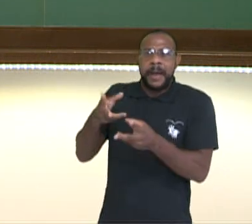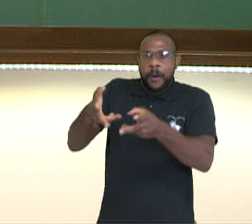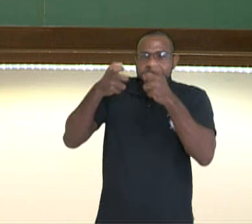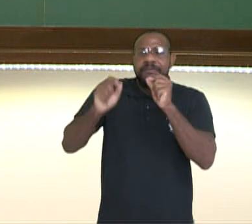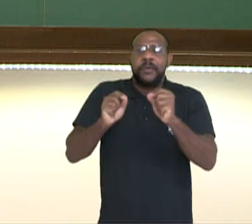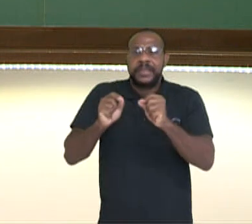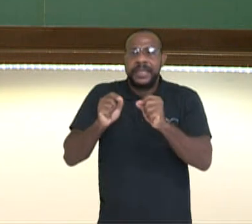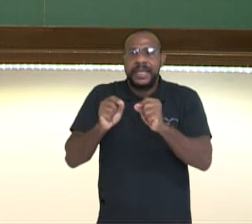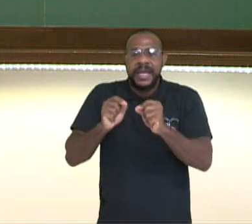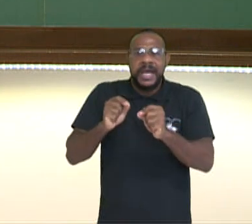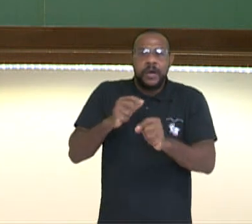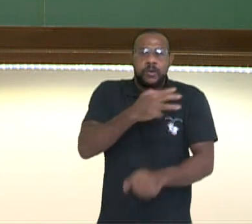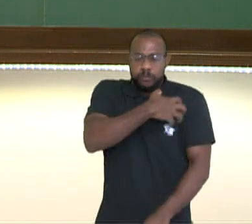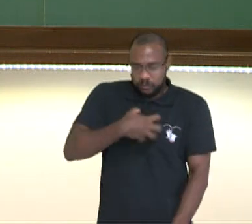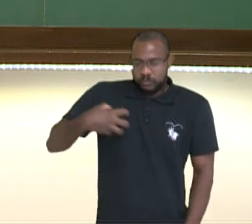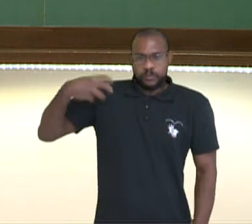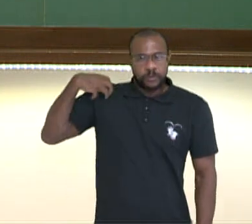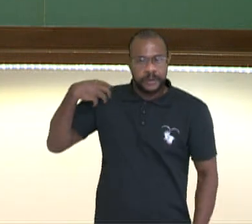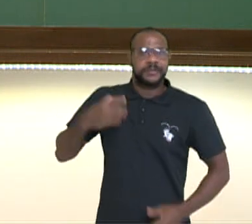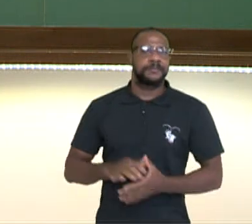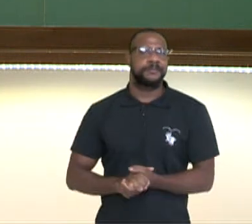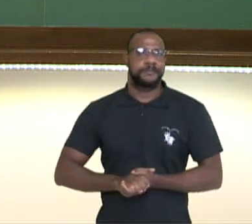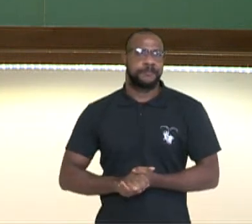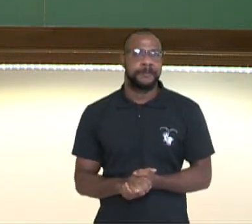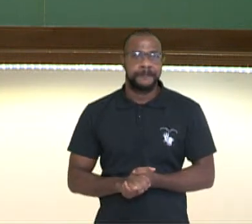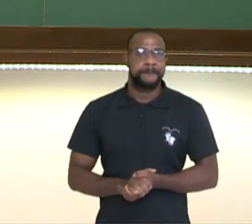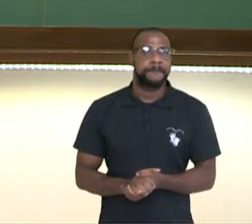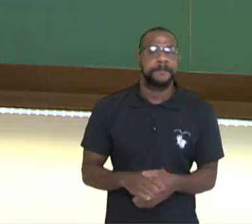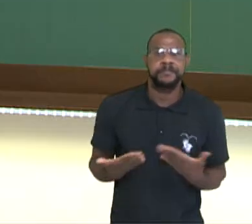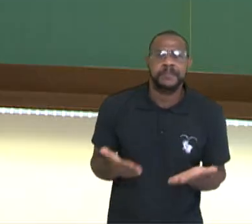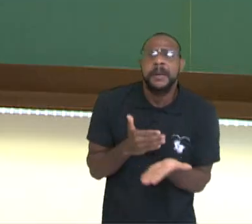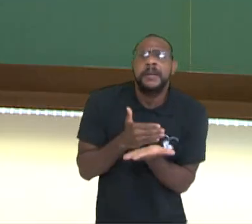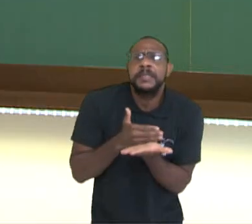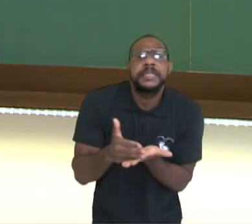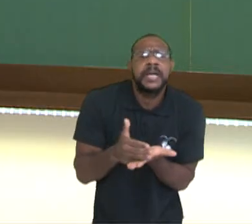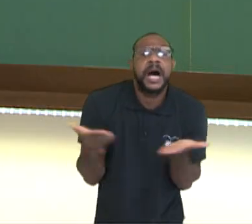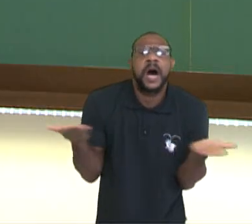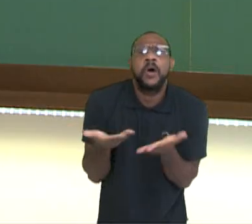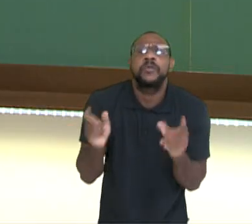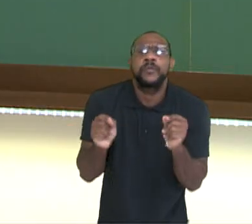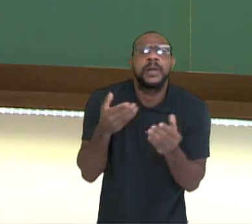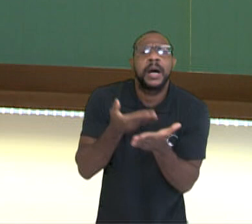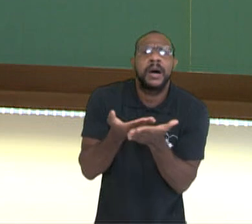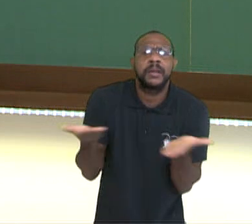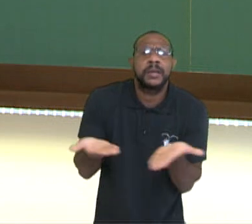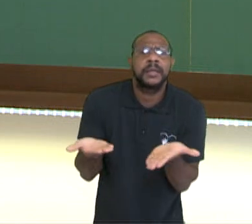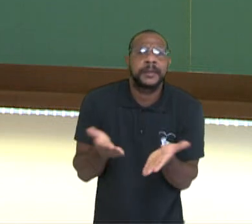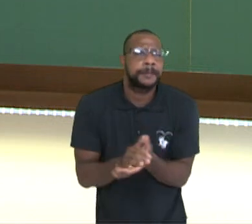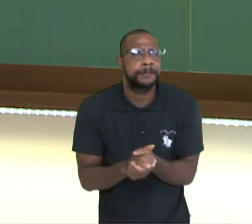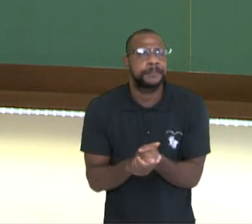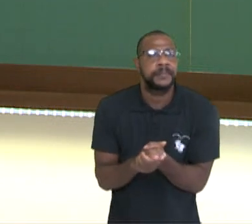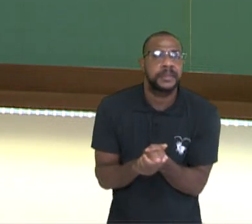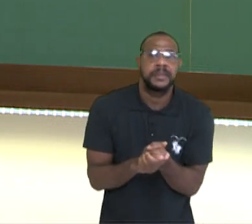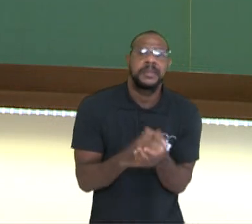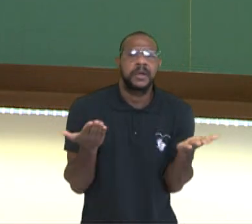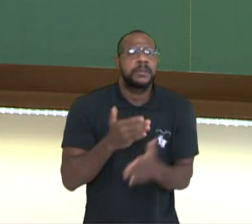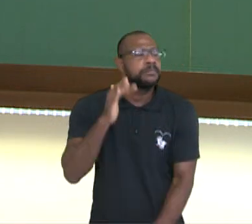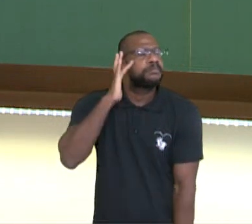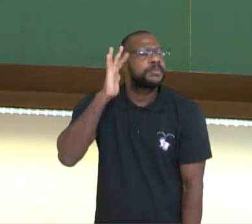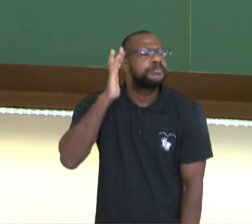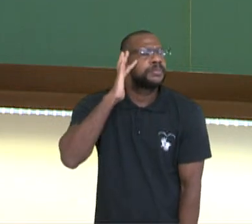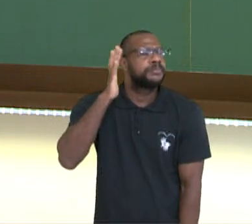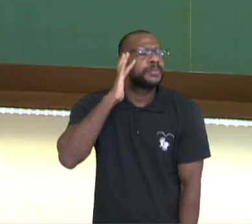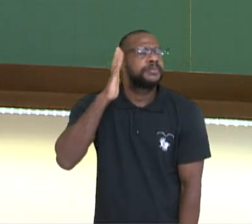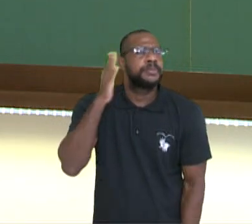nos ensina até hoje. Bom, para a gente iniciar muito bem a aula de hoje, eu trouxe aqui uma reflexão para que a